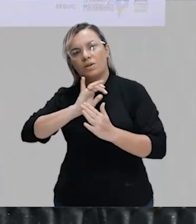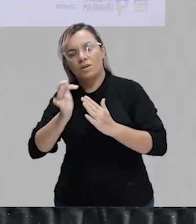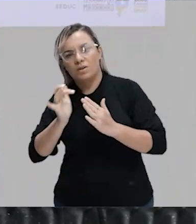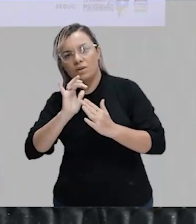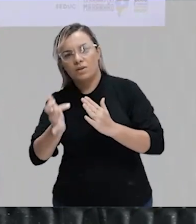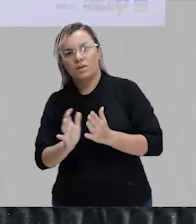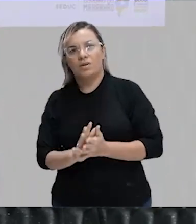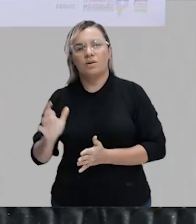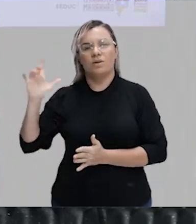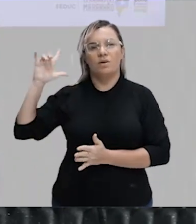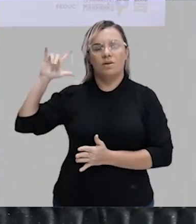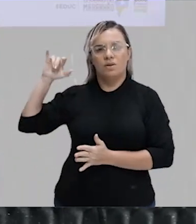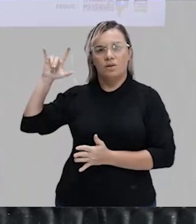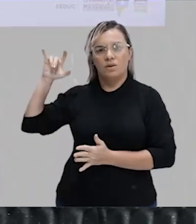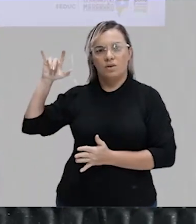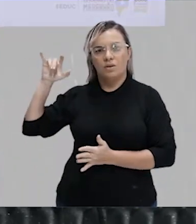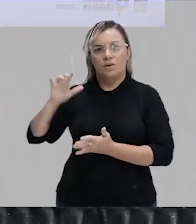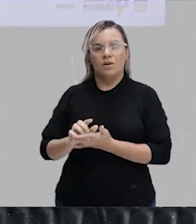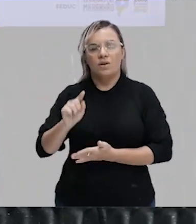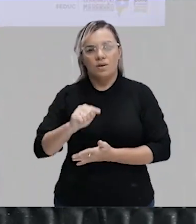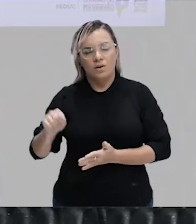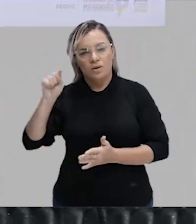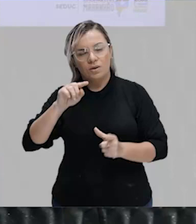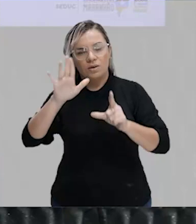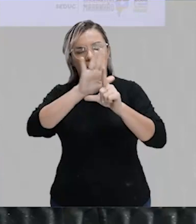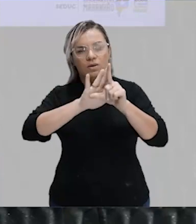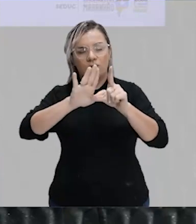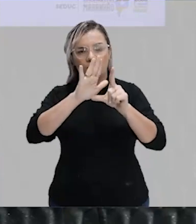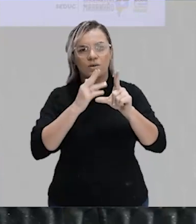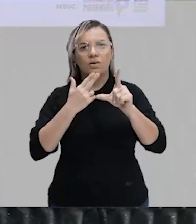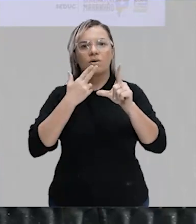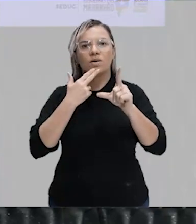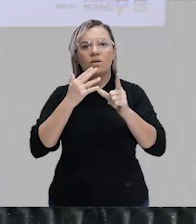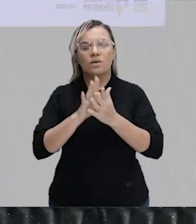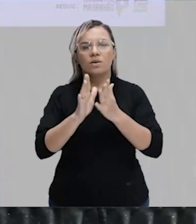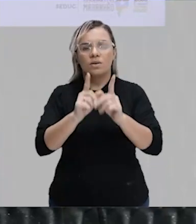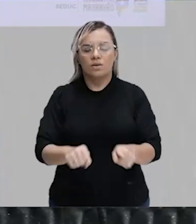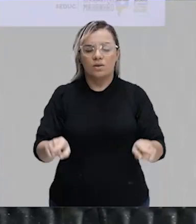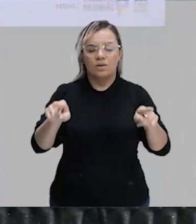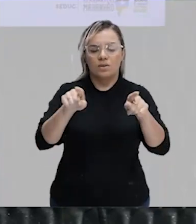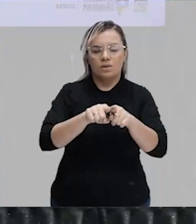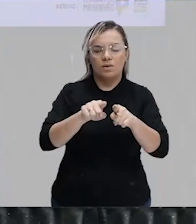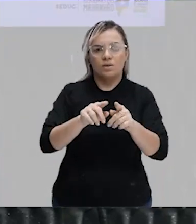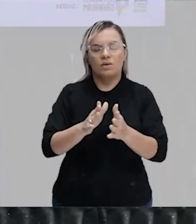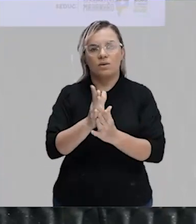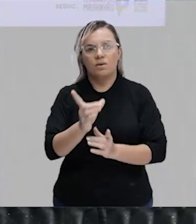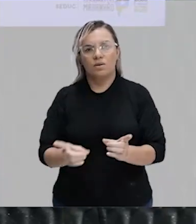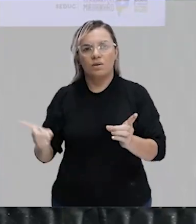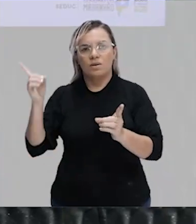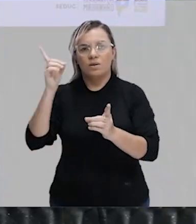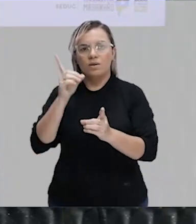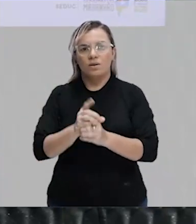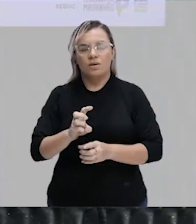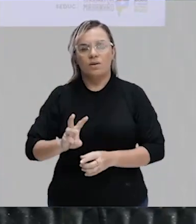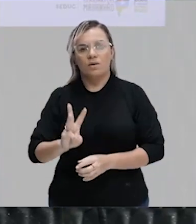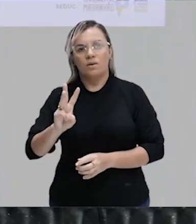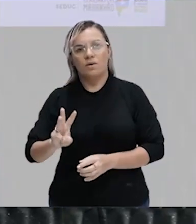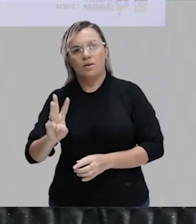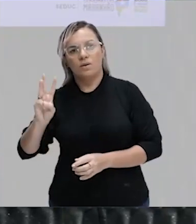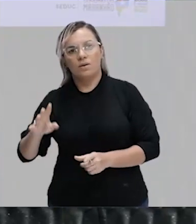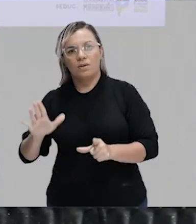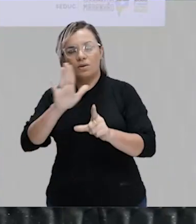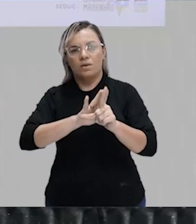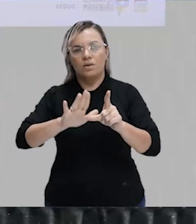no Instagram, tá? Você coloca lá, @plataforma Gonçalves Dias. Também você vai encontrar o site da plataforma Gonçalves